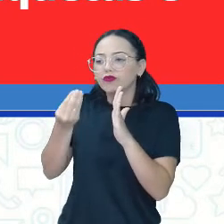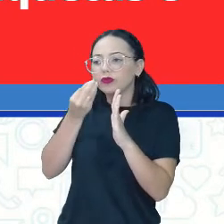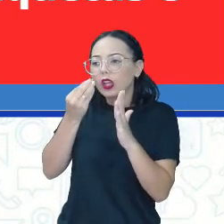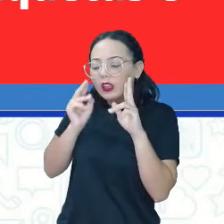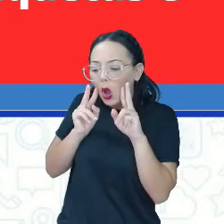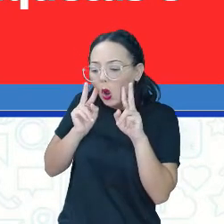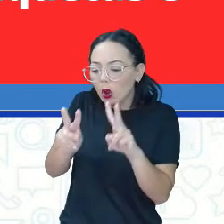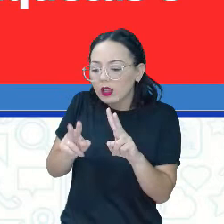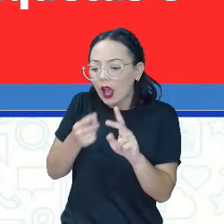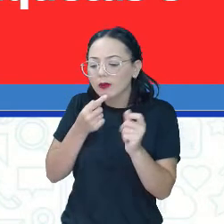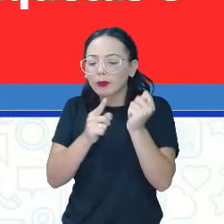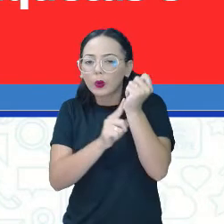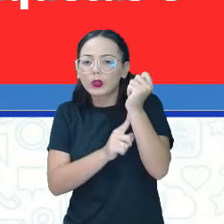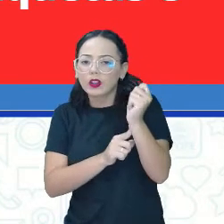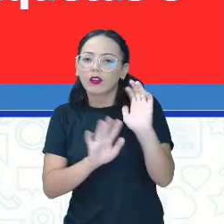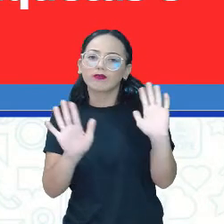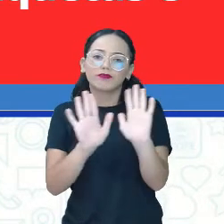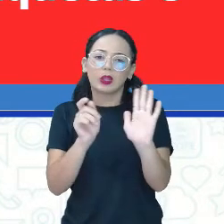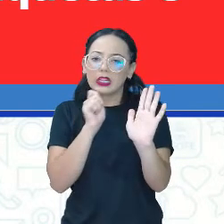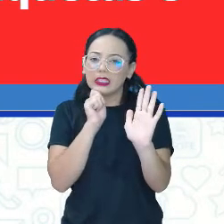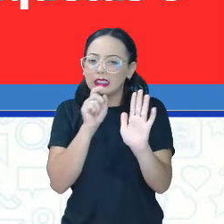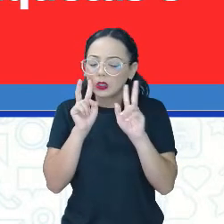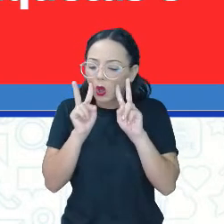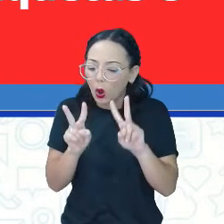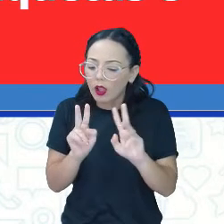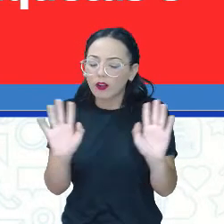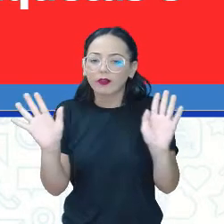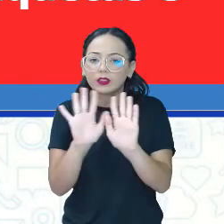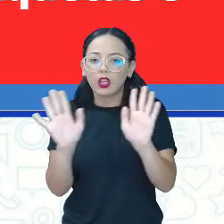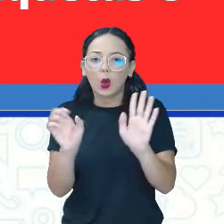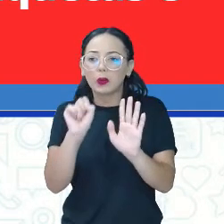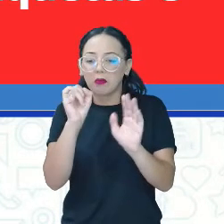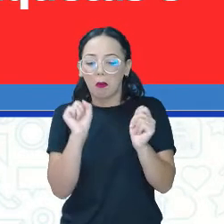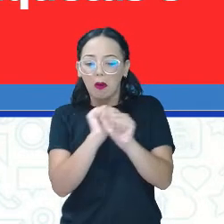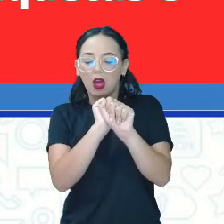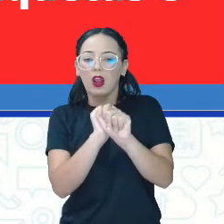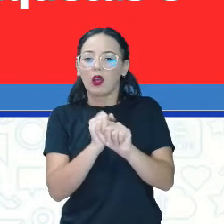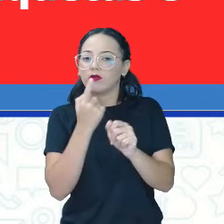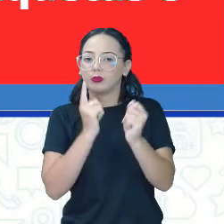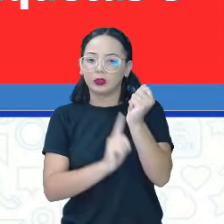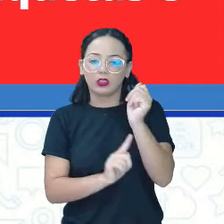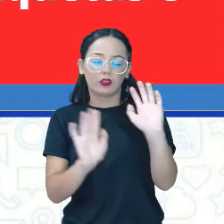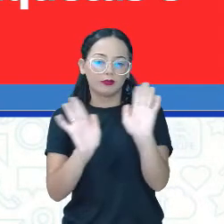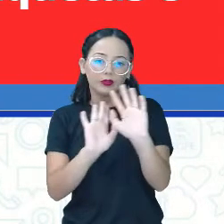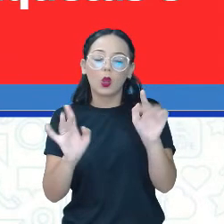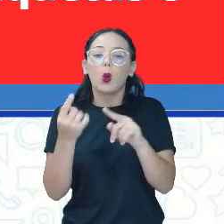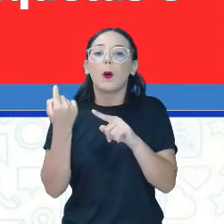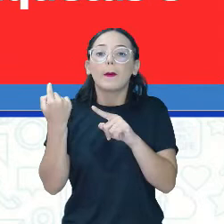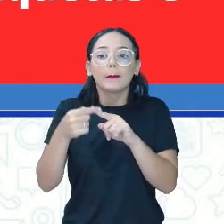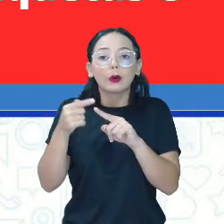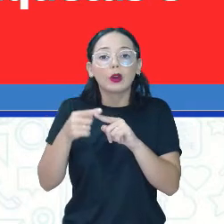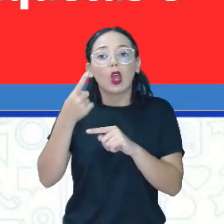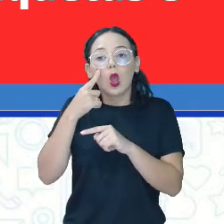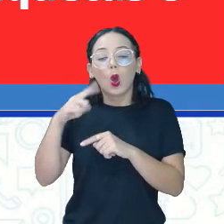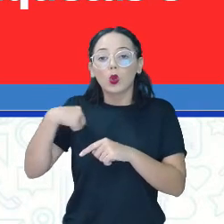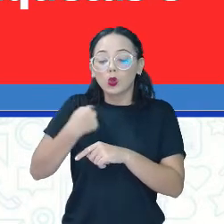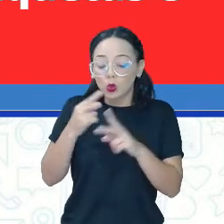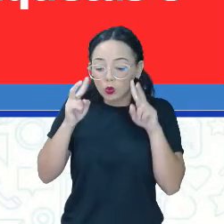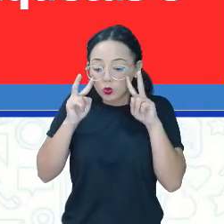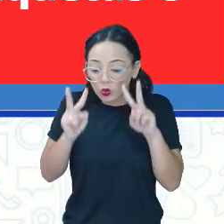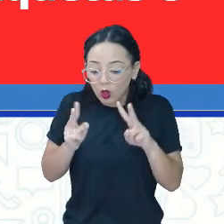né, para o sangue. Não adianta olhar aí, né, e vamos estancar logo esse sangue. Porque, para os nossos olhos,